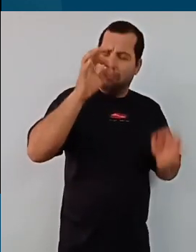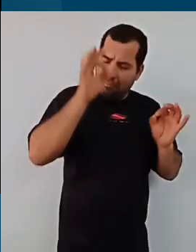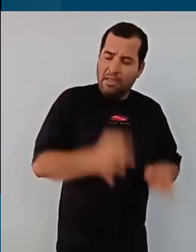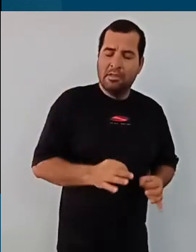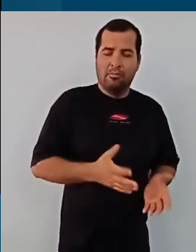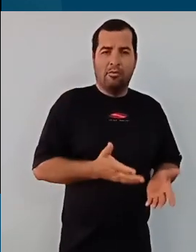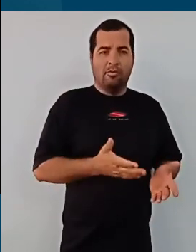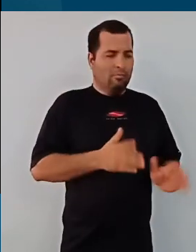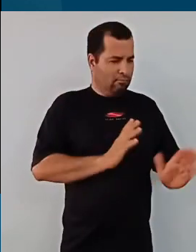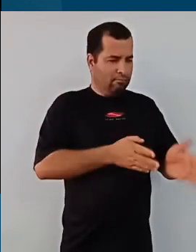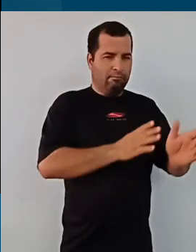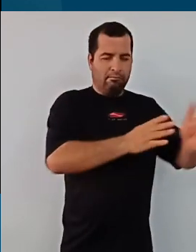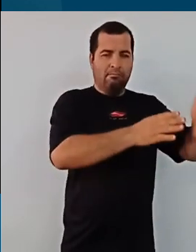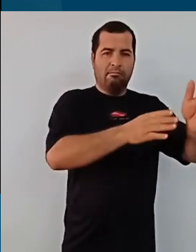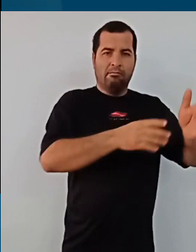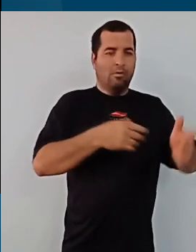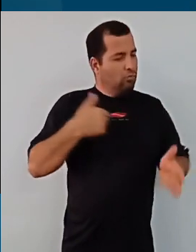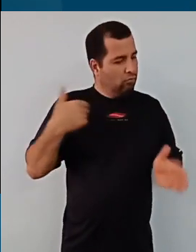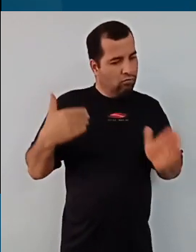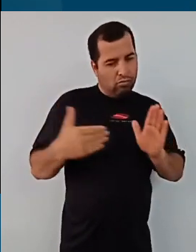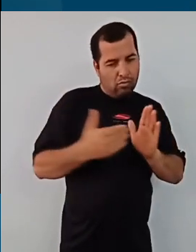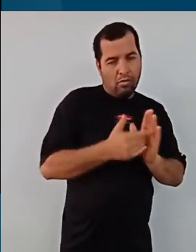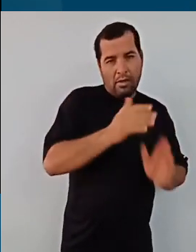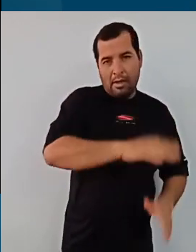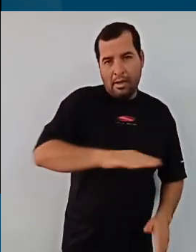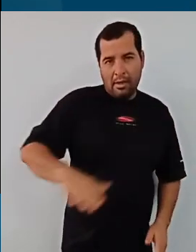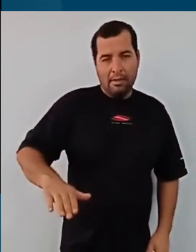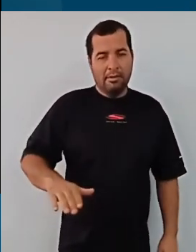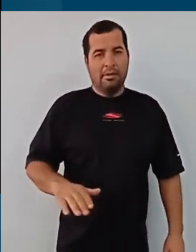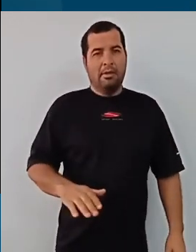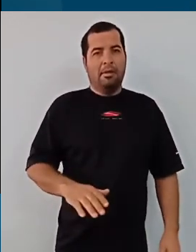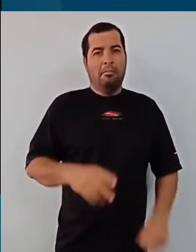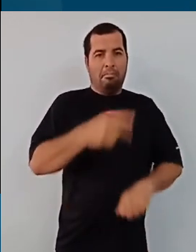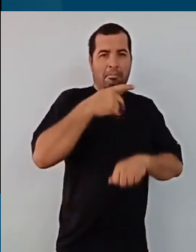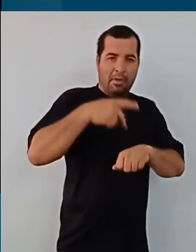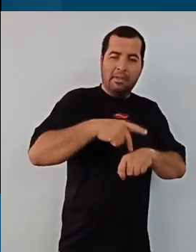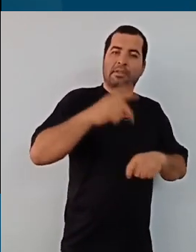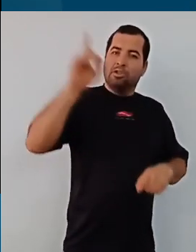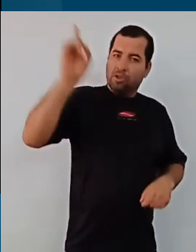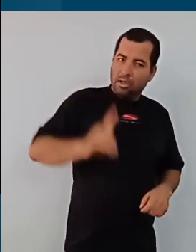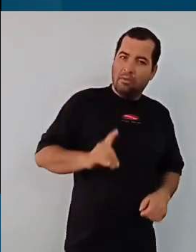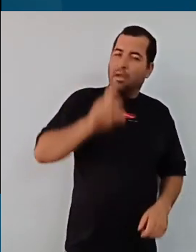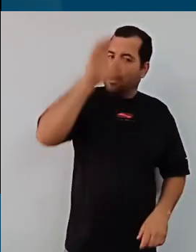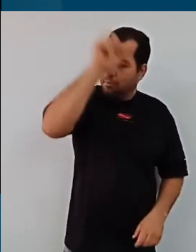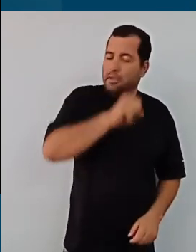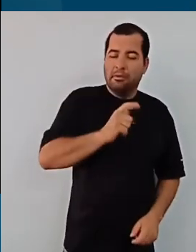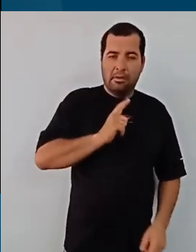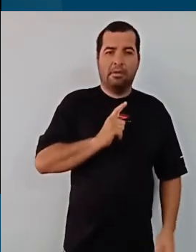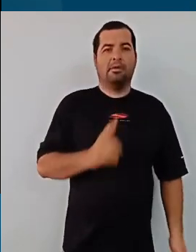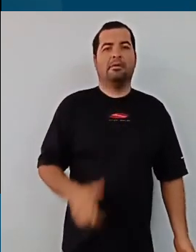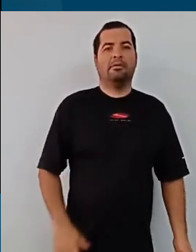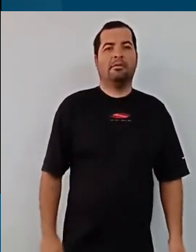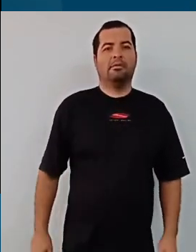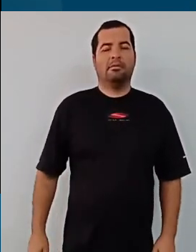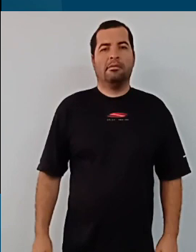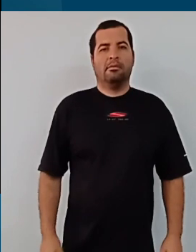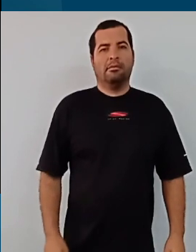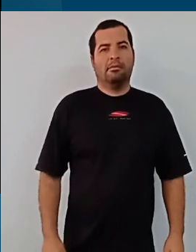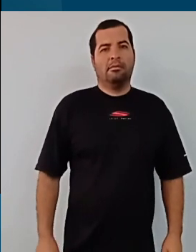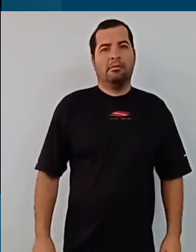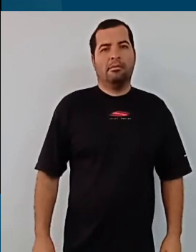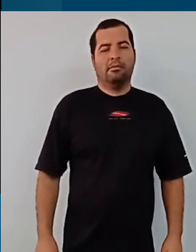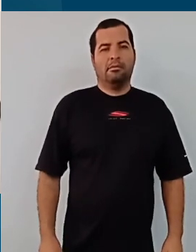que considere que todas as crianças desse país têm o direito de aprender algumas coisas. César, eu te cortei,